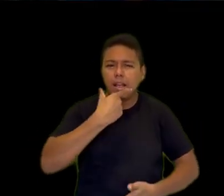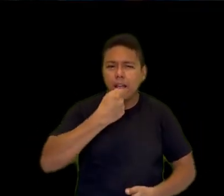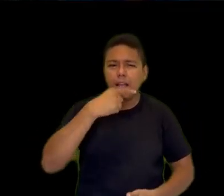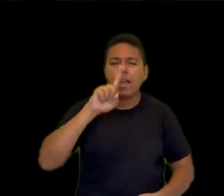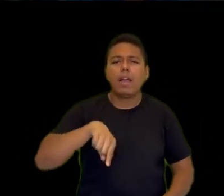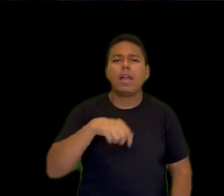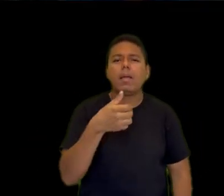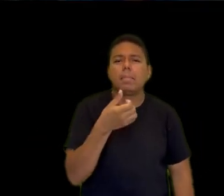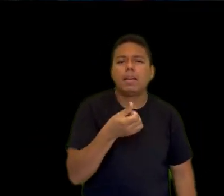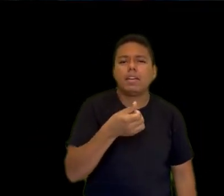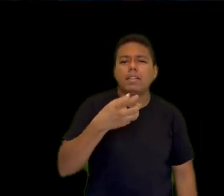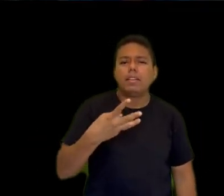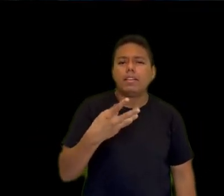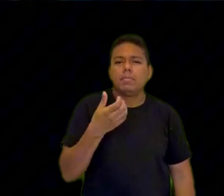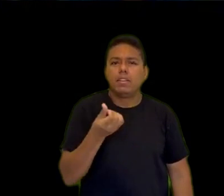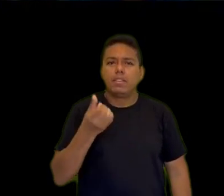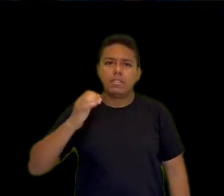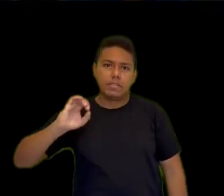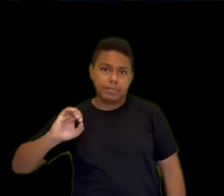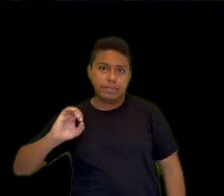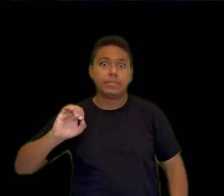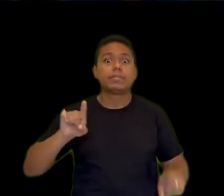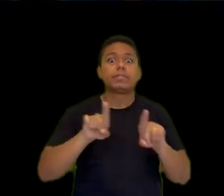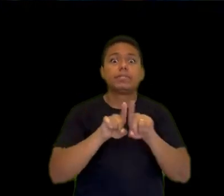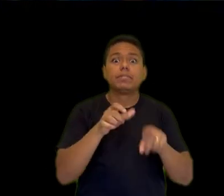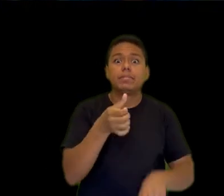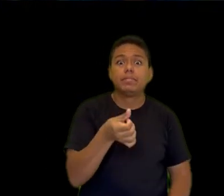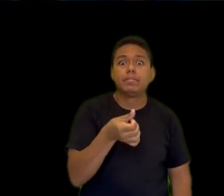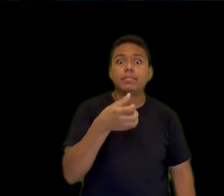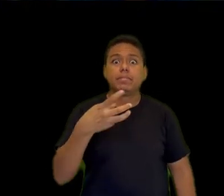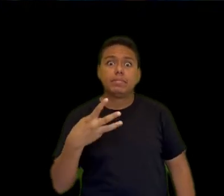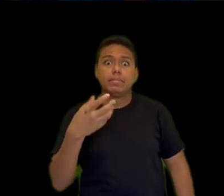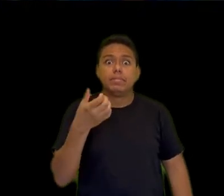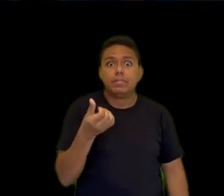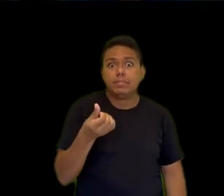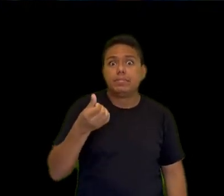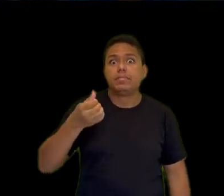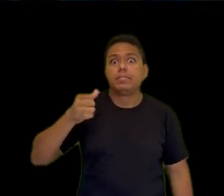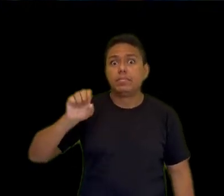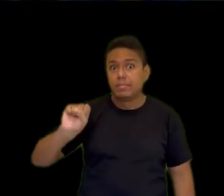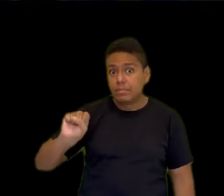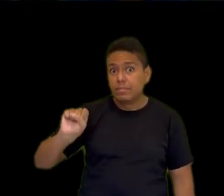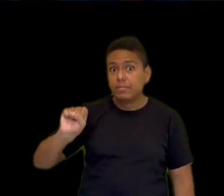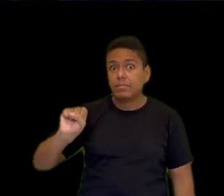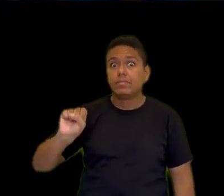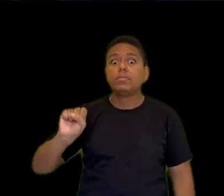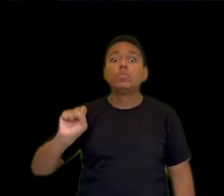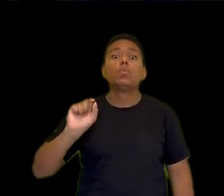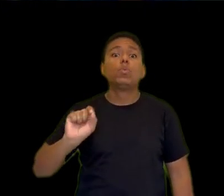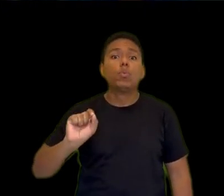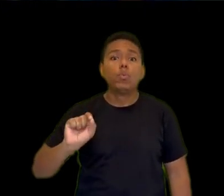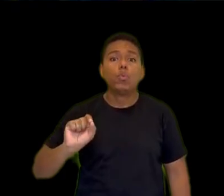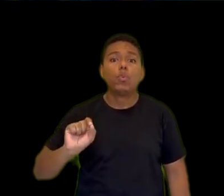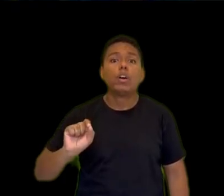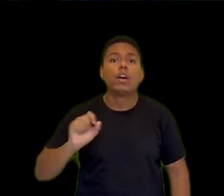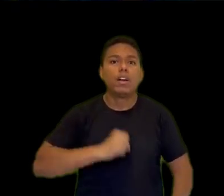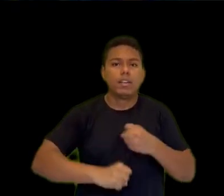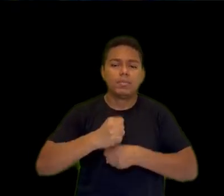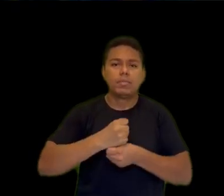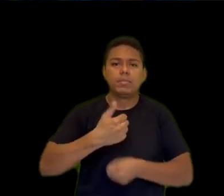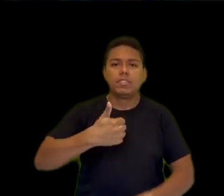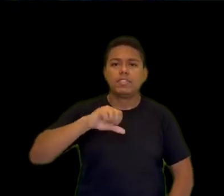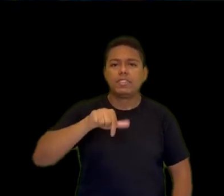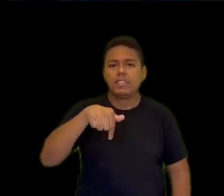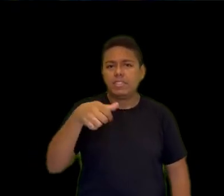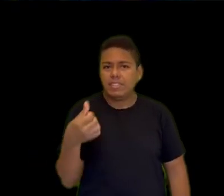6368 76, que dispõe sobre medidas relacionadas à repressão do tráfico ilícito e uso de